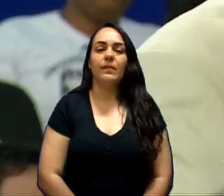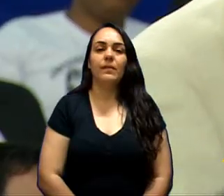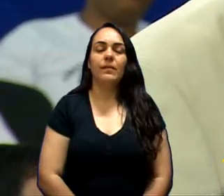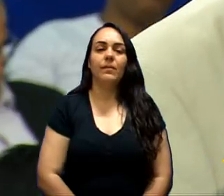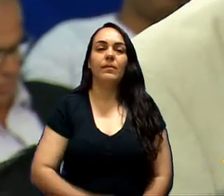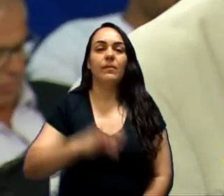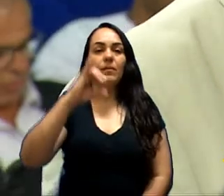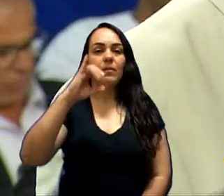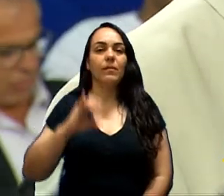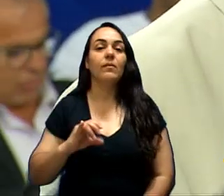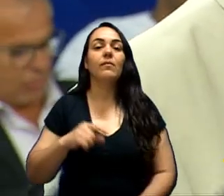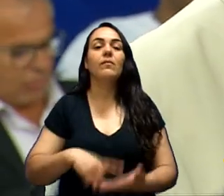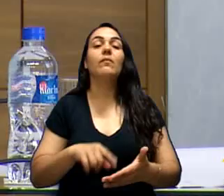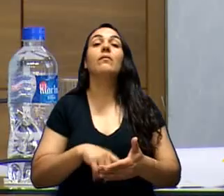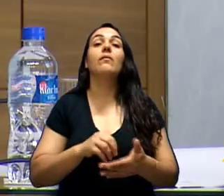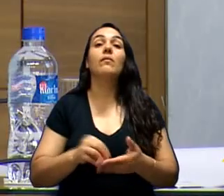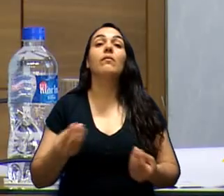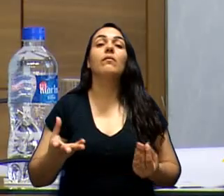Yara Bernardi, o voto.